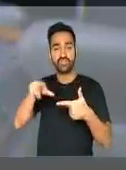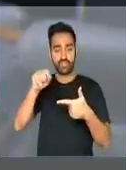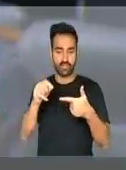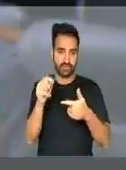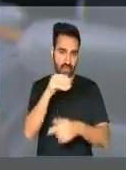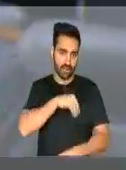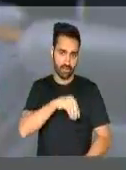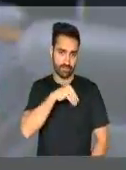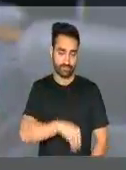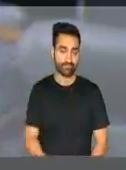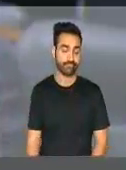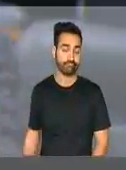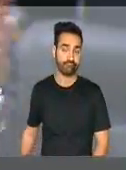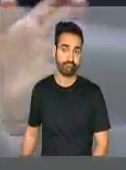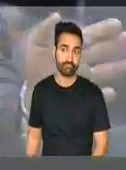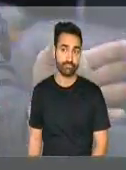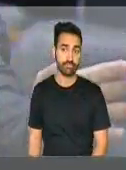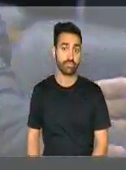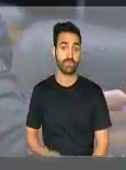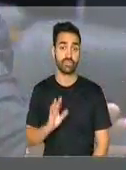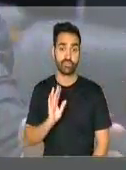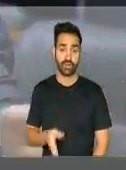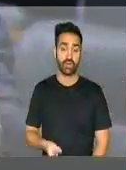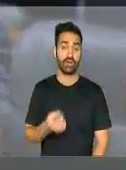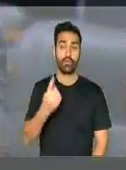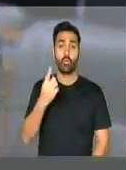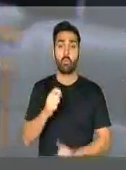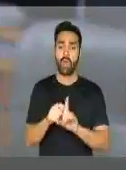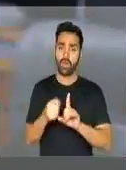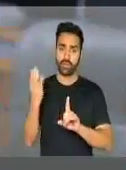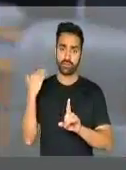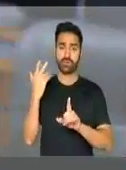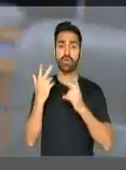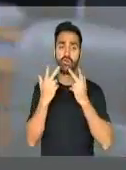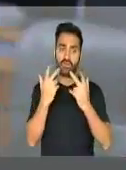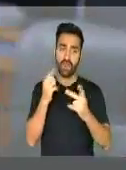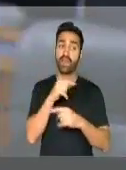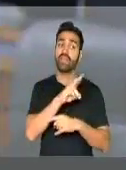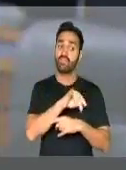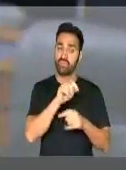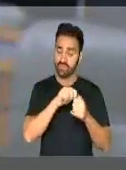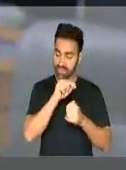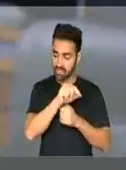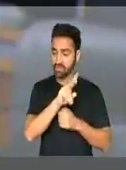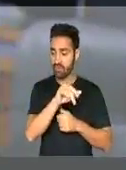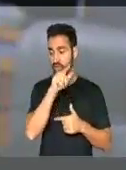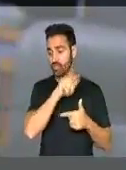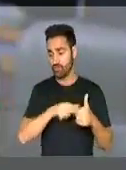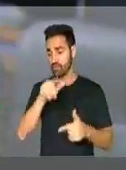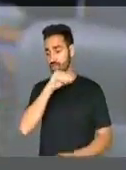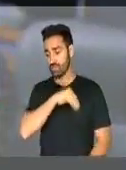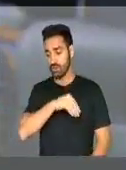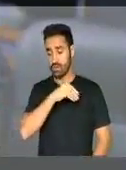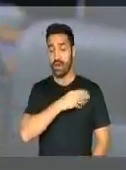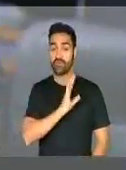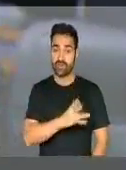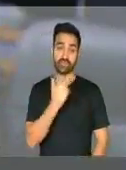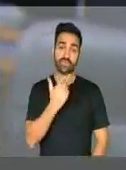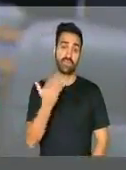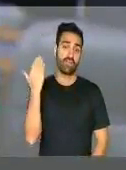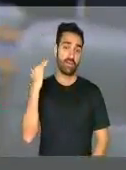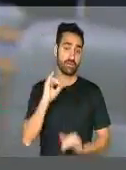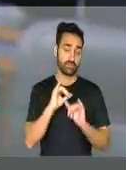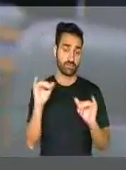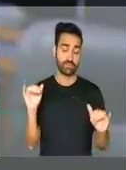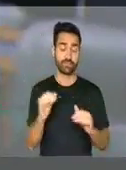públicos. Eu disse aqui há 30 dias atrás que ele ia fazer isso. Senhor presidente, se